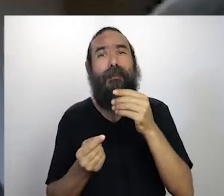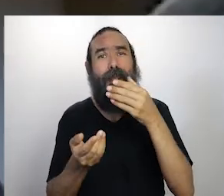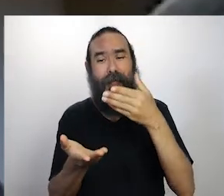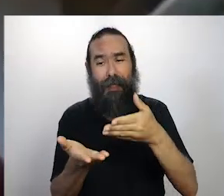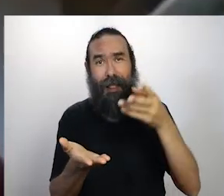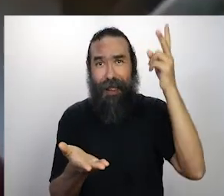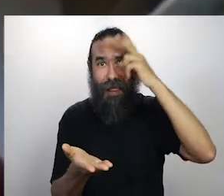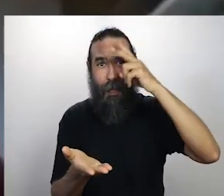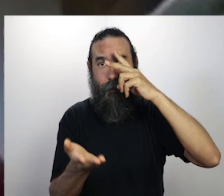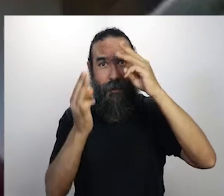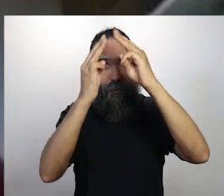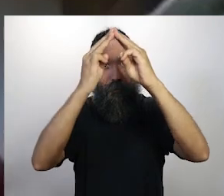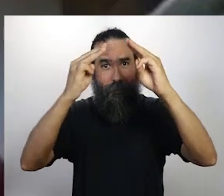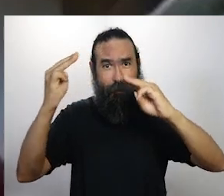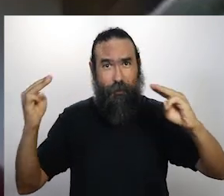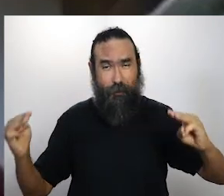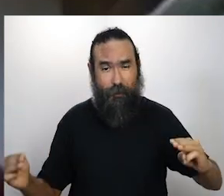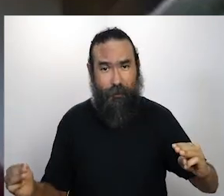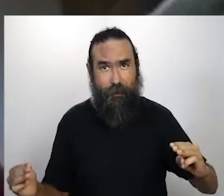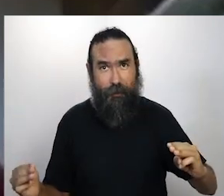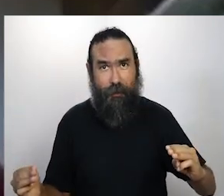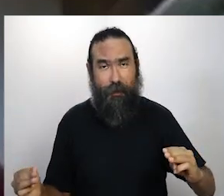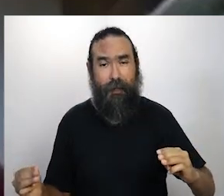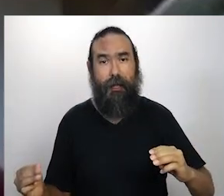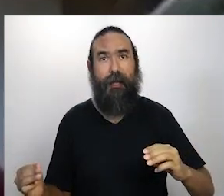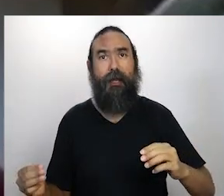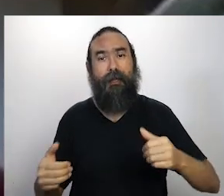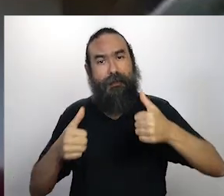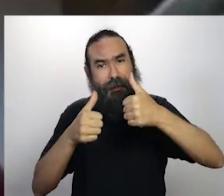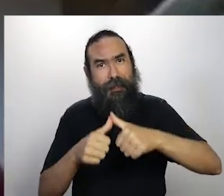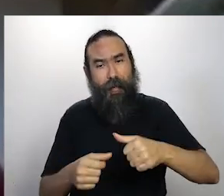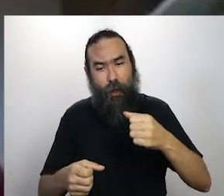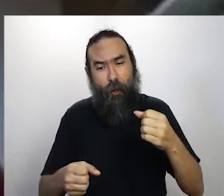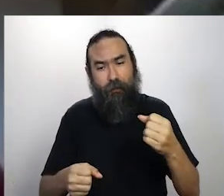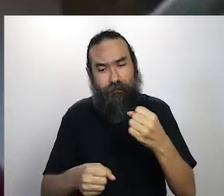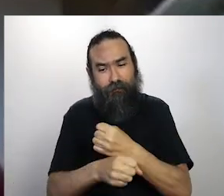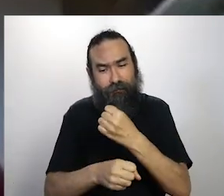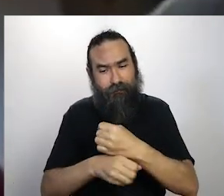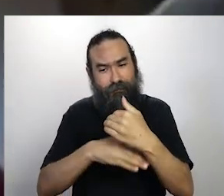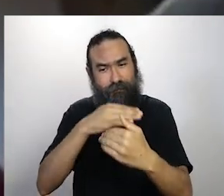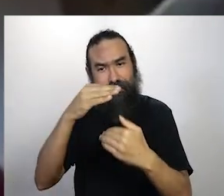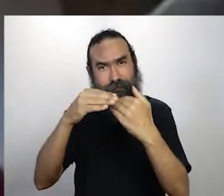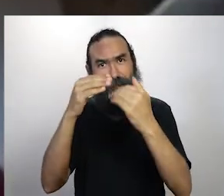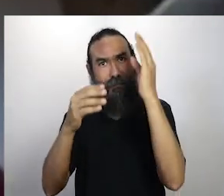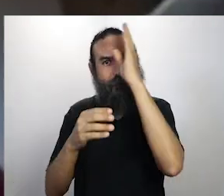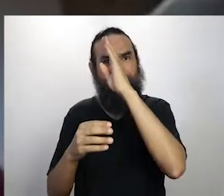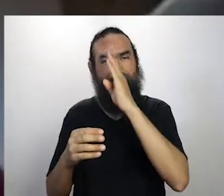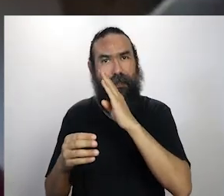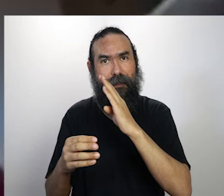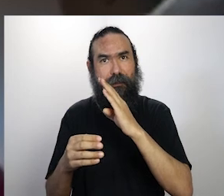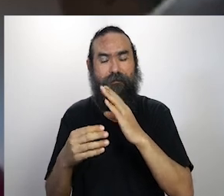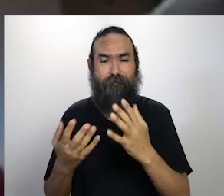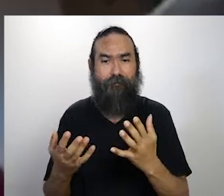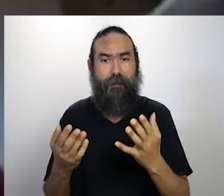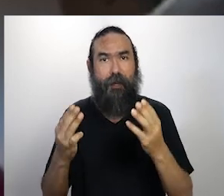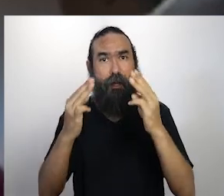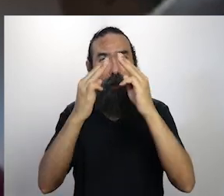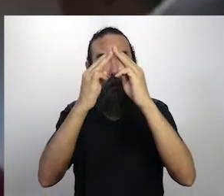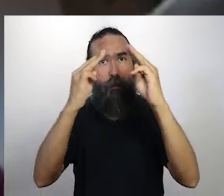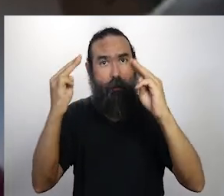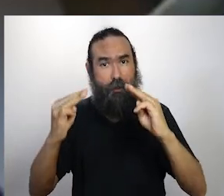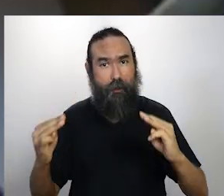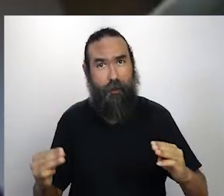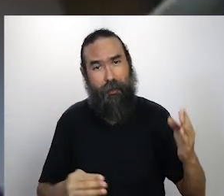essas memórias, que são memórias em disputa, né, na construção, e que o museu, nos últimos anos, já há alguns